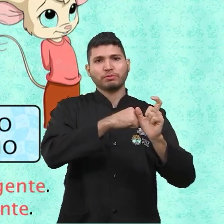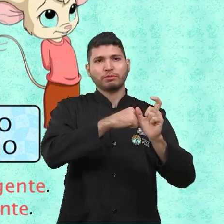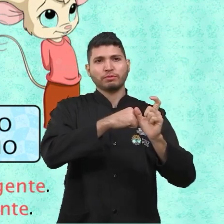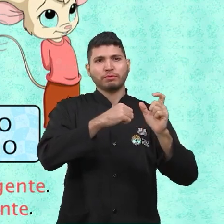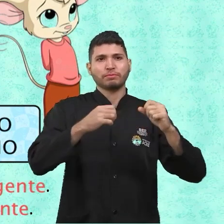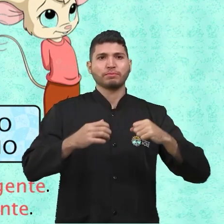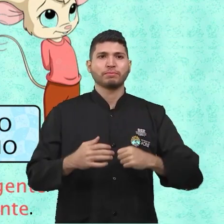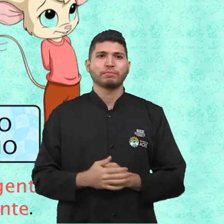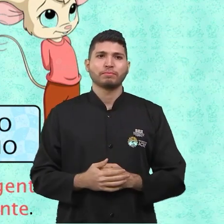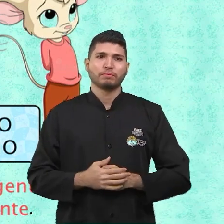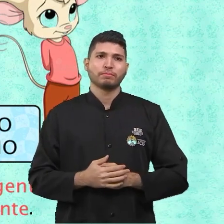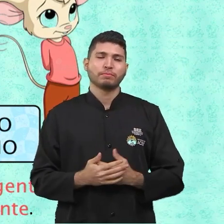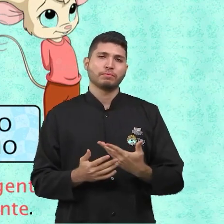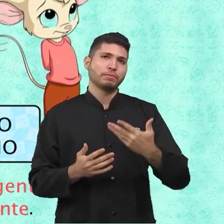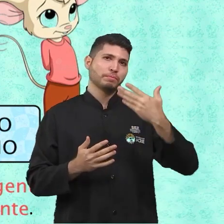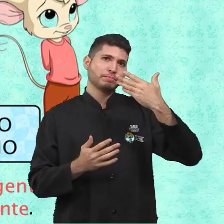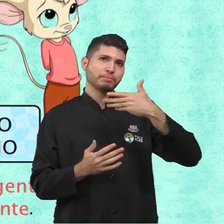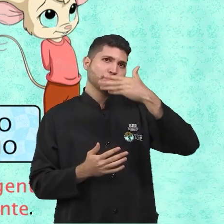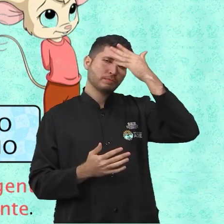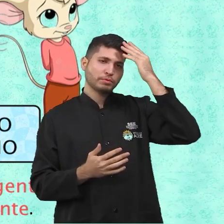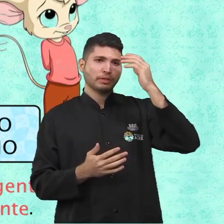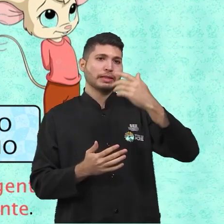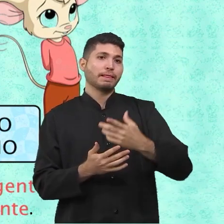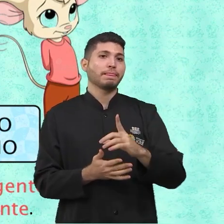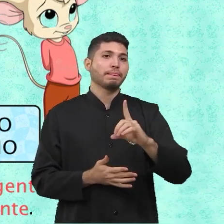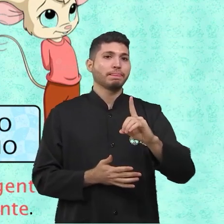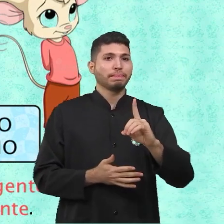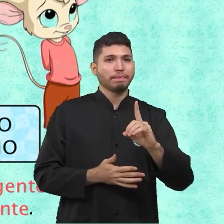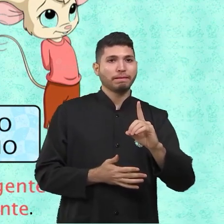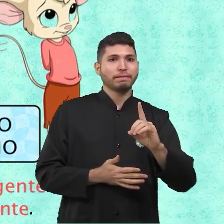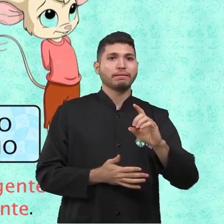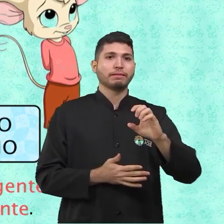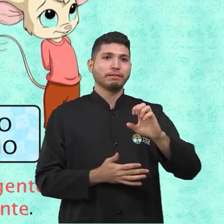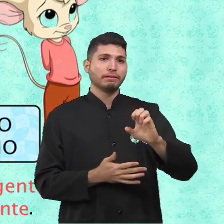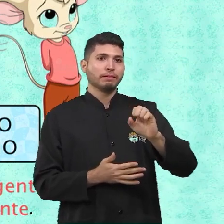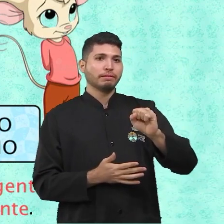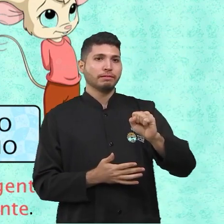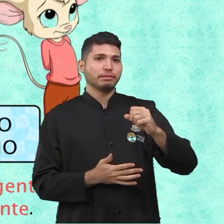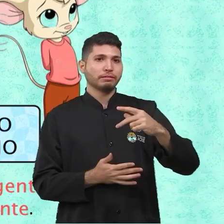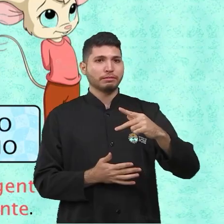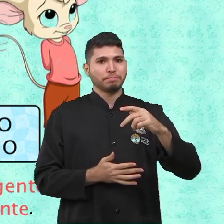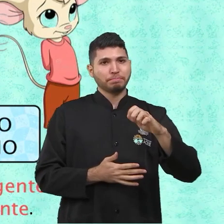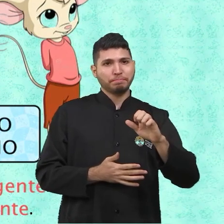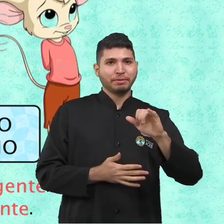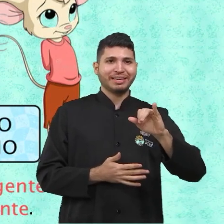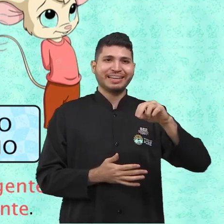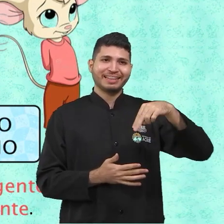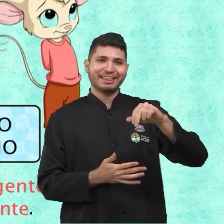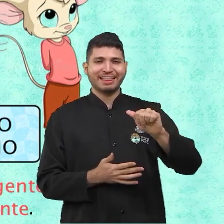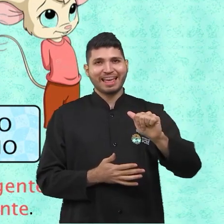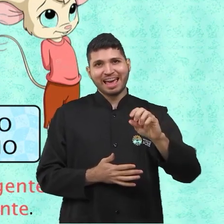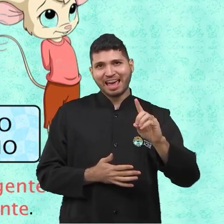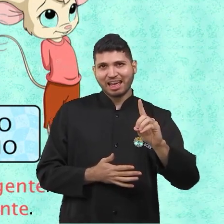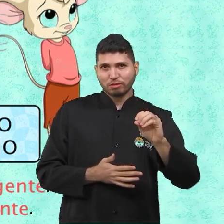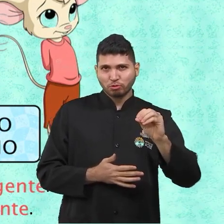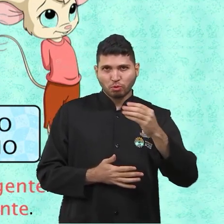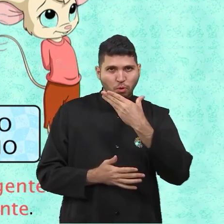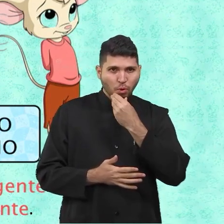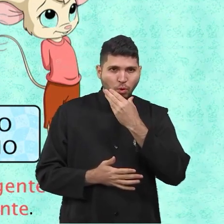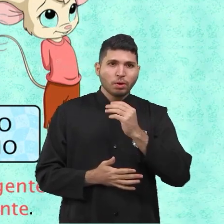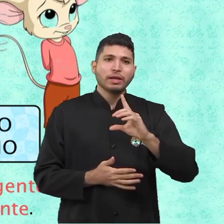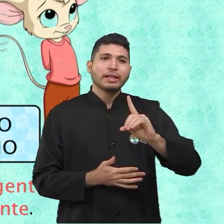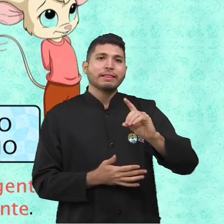ele está despenteado. Ah, se fosse Laninha, aí Laninha está despeinada. Então ele tem que concordar, tá